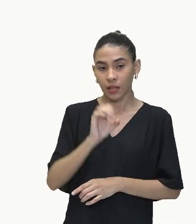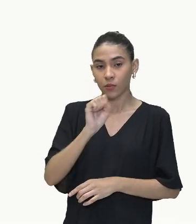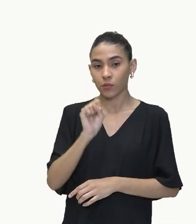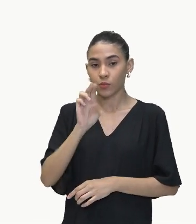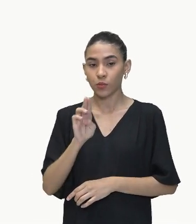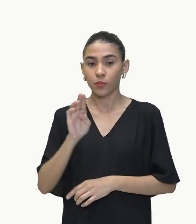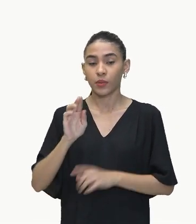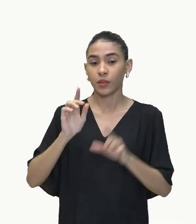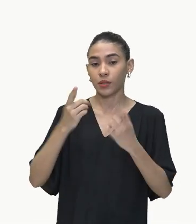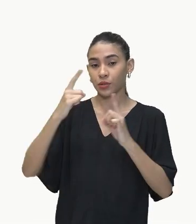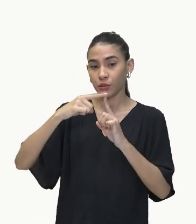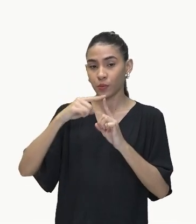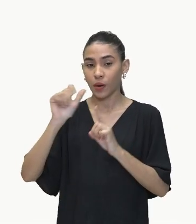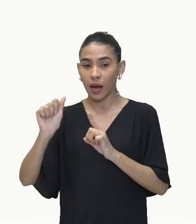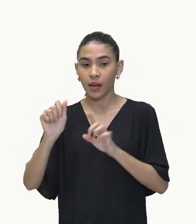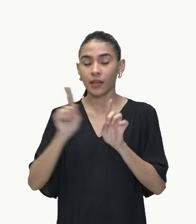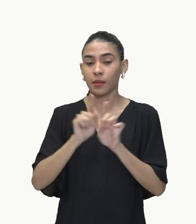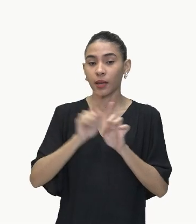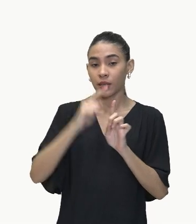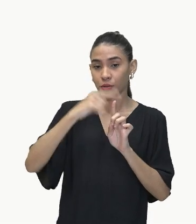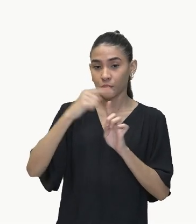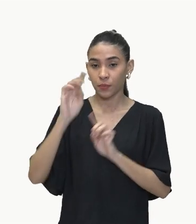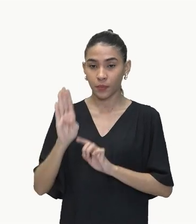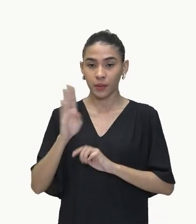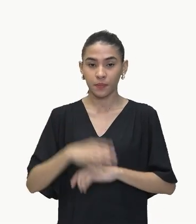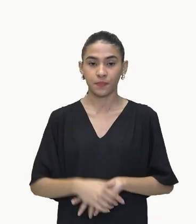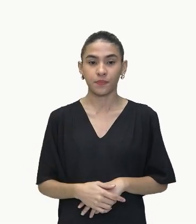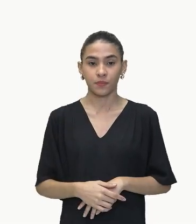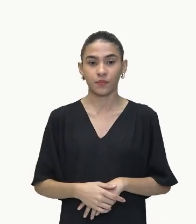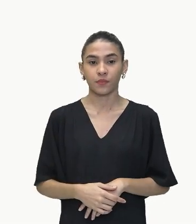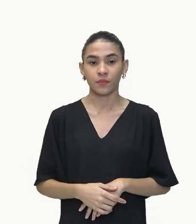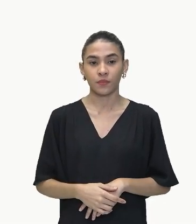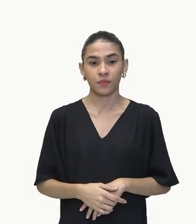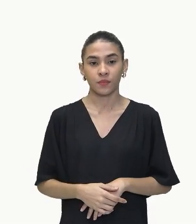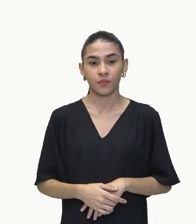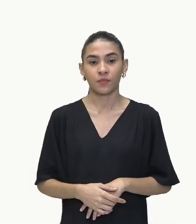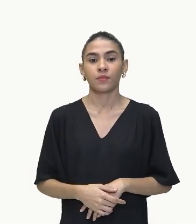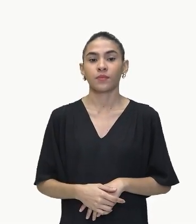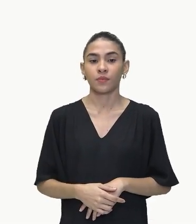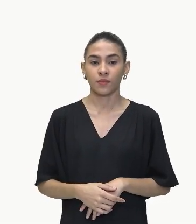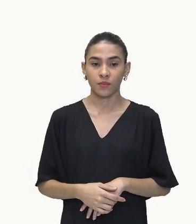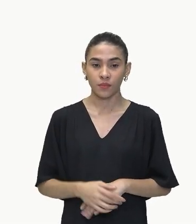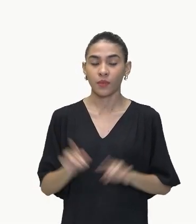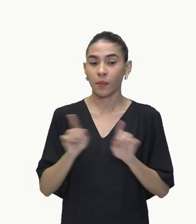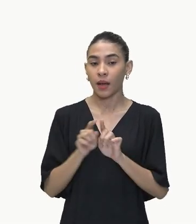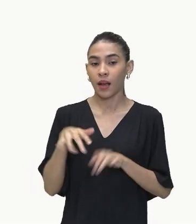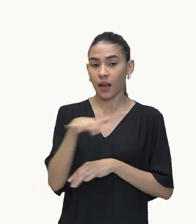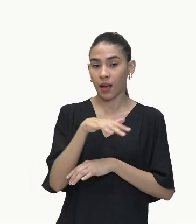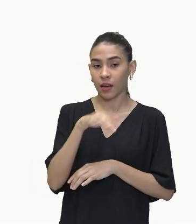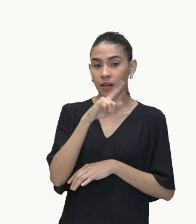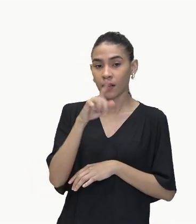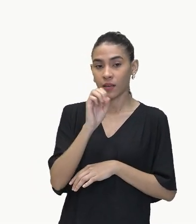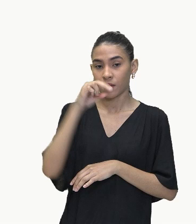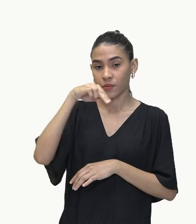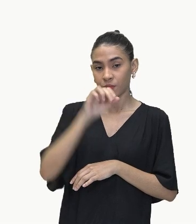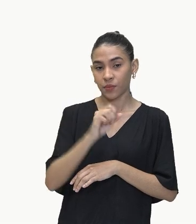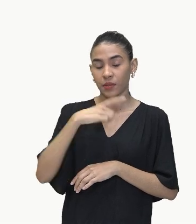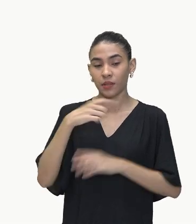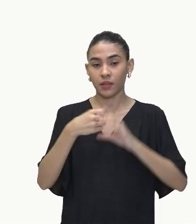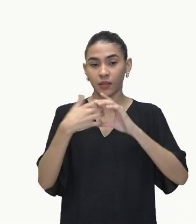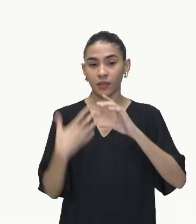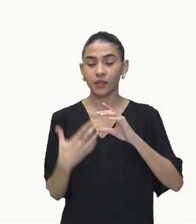e do tipo B. E aí a gente já passa aqui para o centro de zona, que se caracterizam